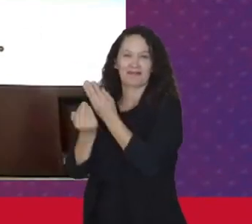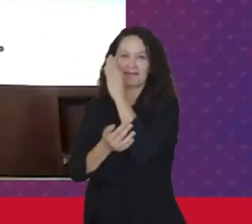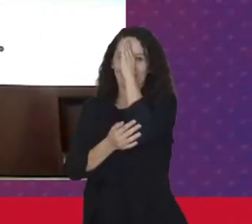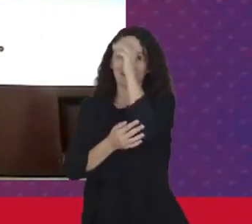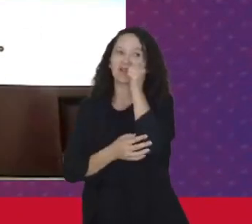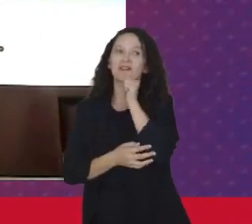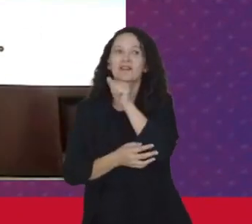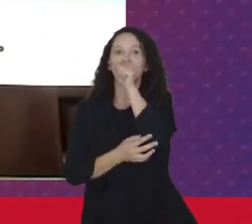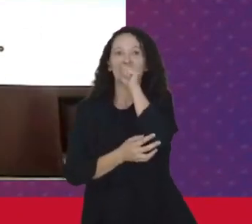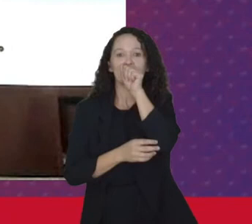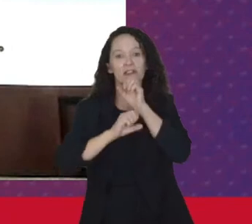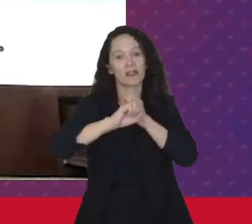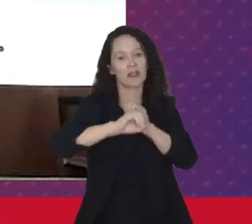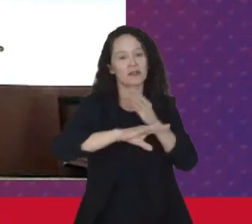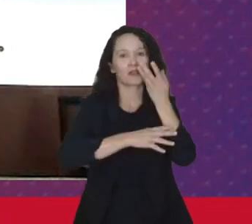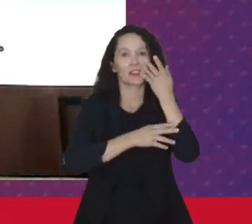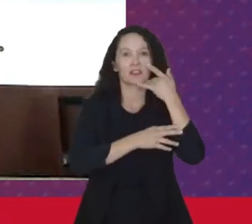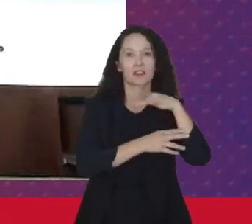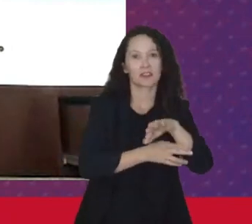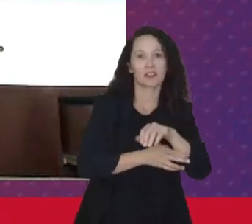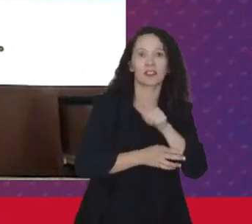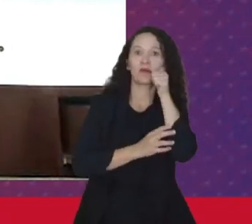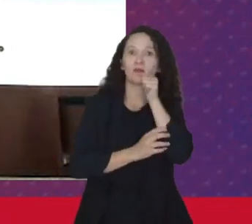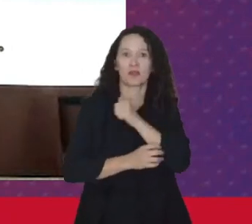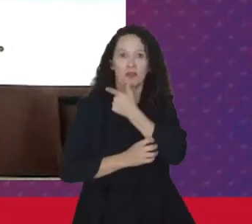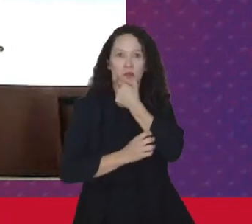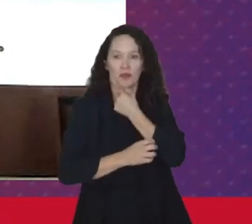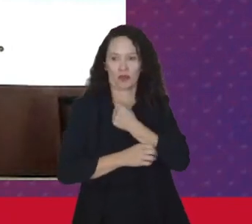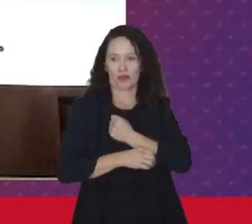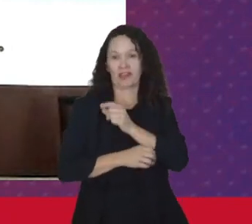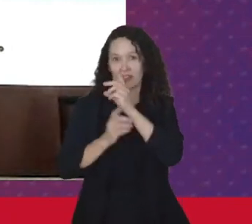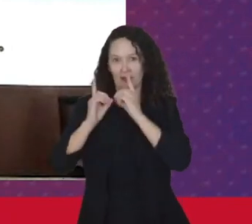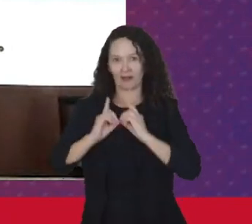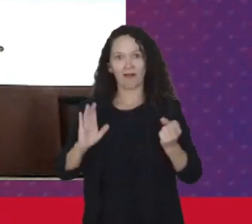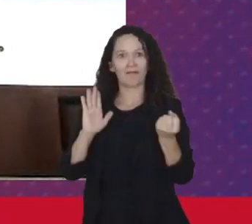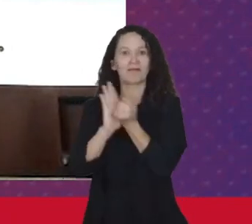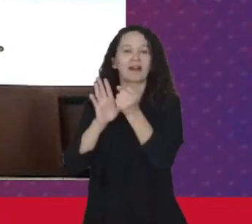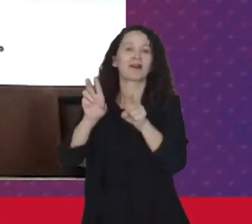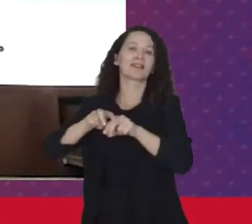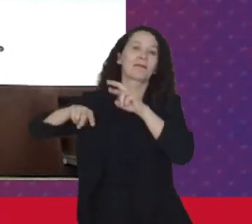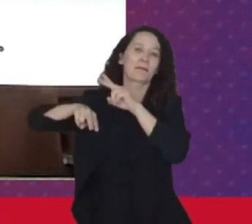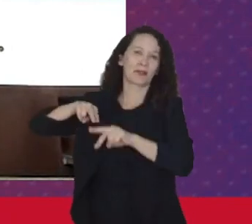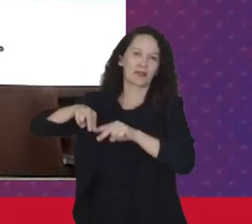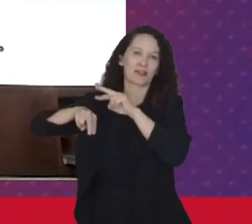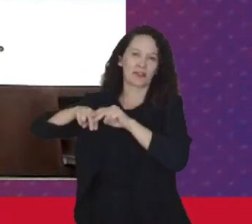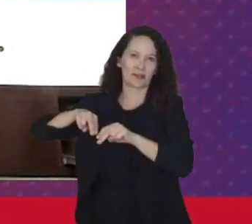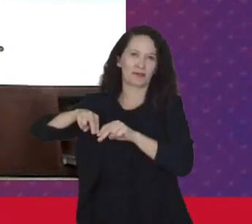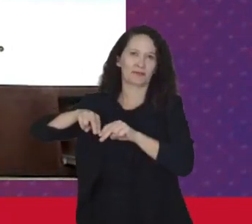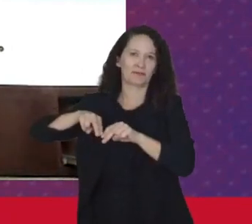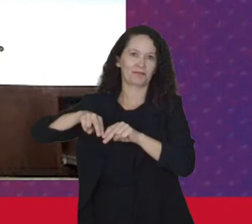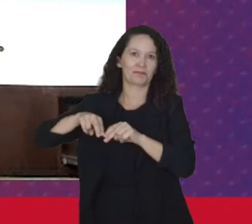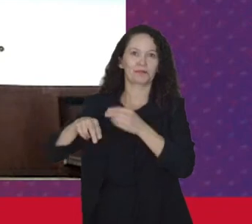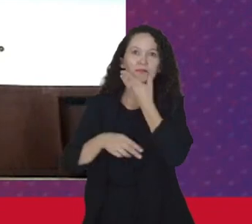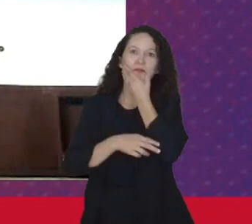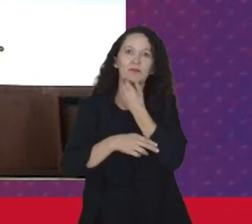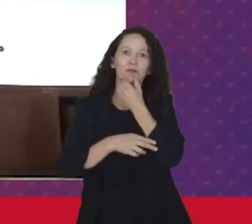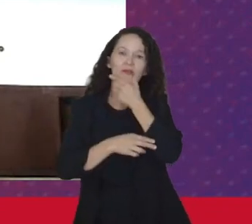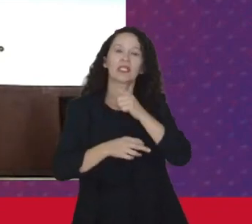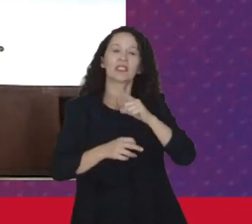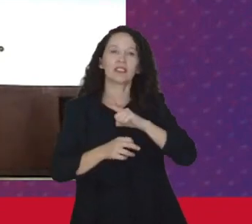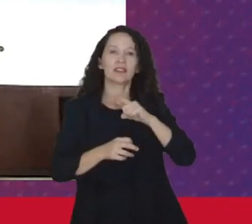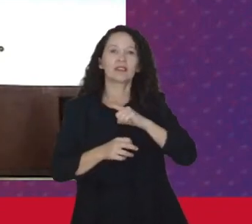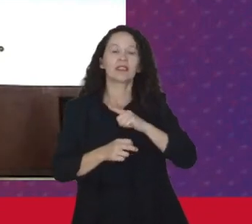mães. A educação das meninas e dos meninos com deficiência, ela também é marcada pela questão de gênero. Dos meninos